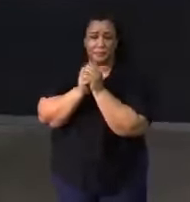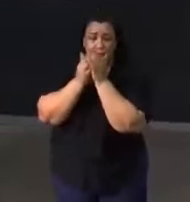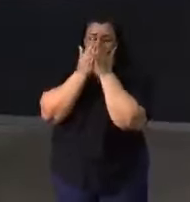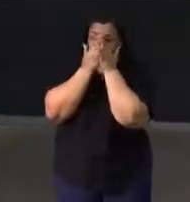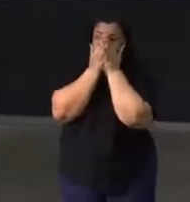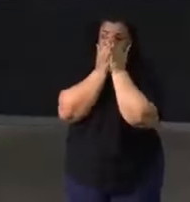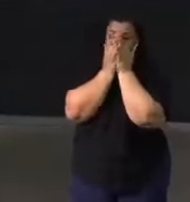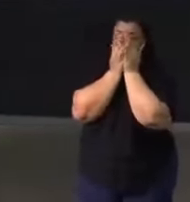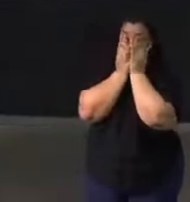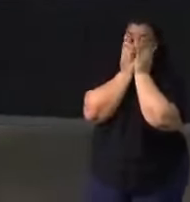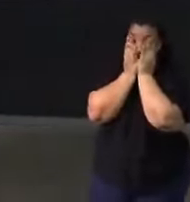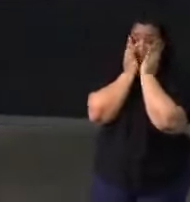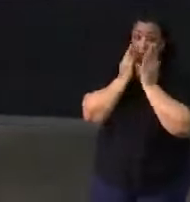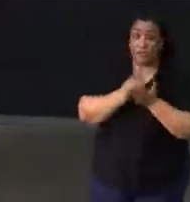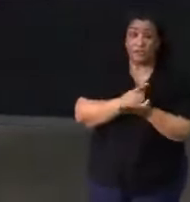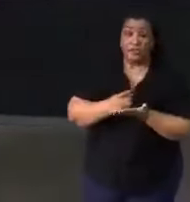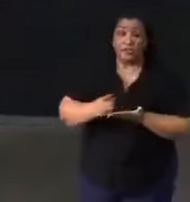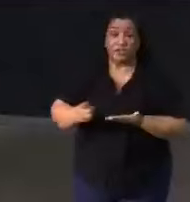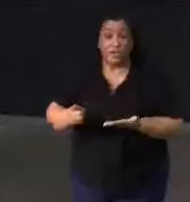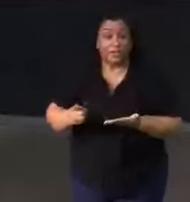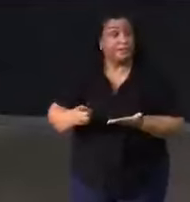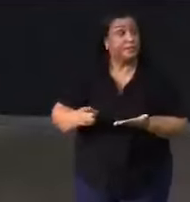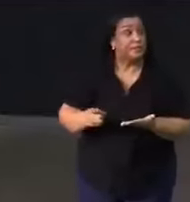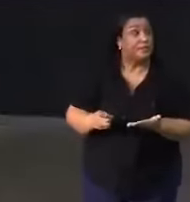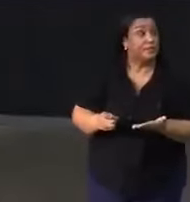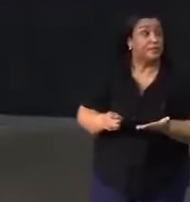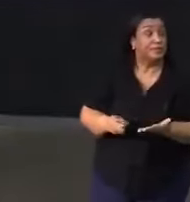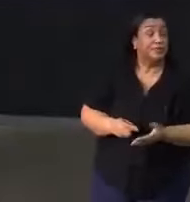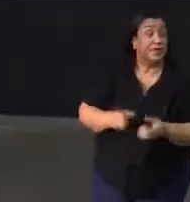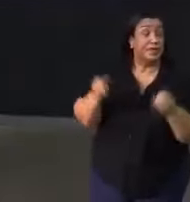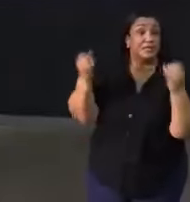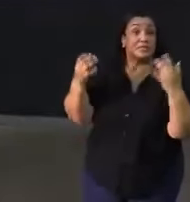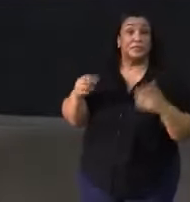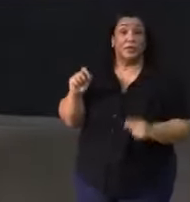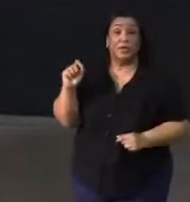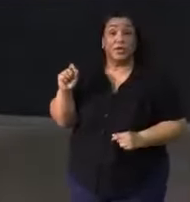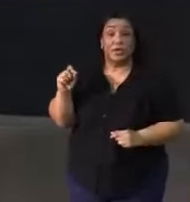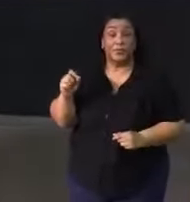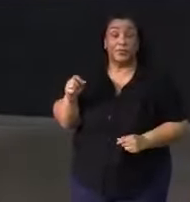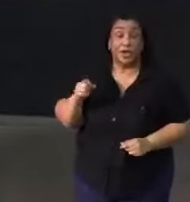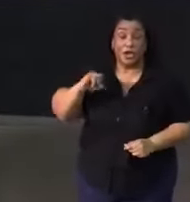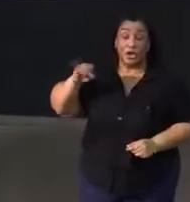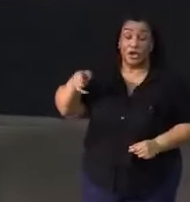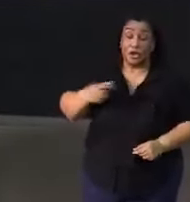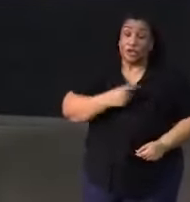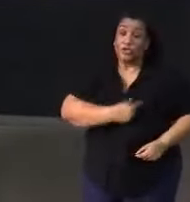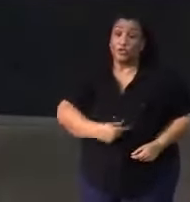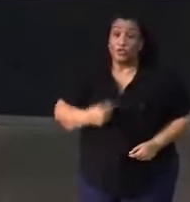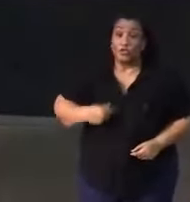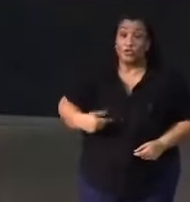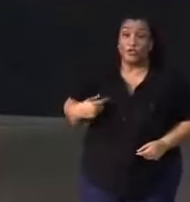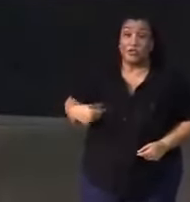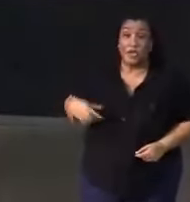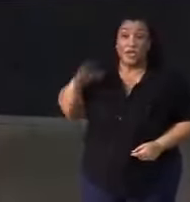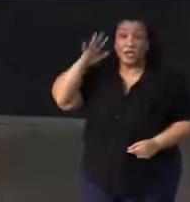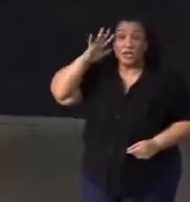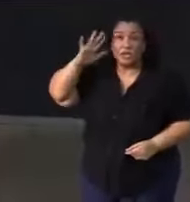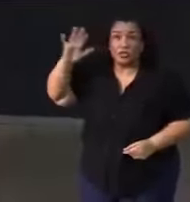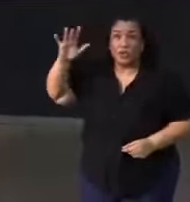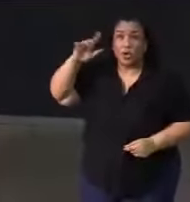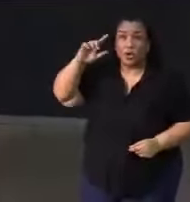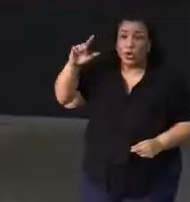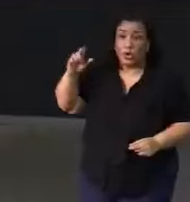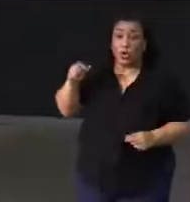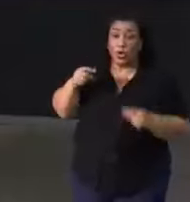Gênesis 37, 5. Teve José um sonho e o relatou aos seus irmãos, por isso